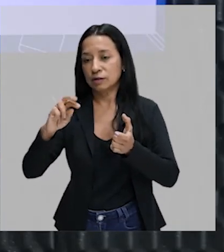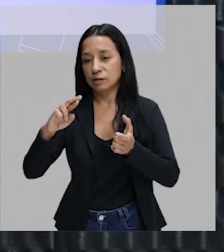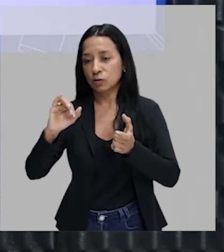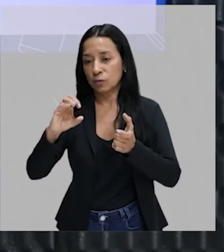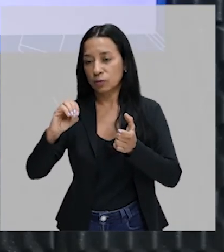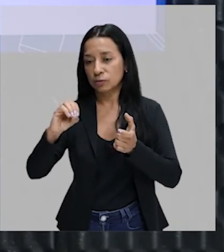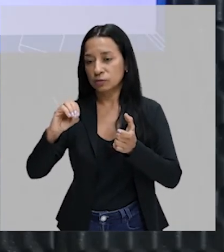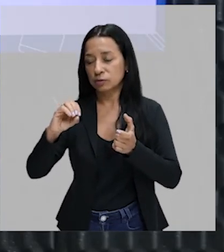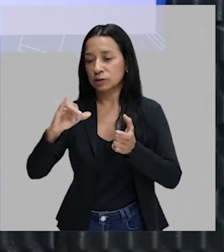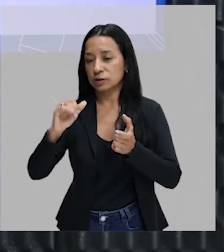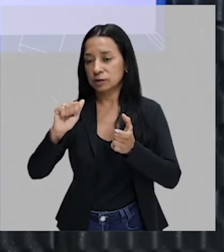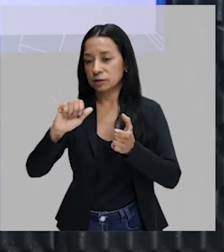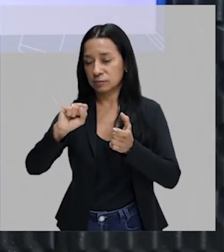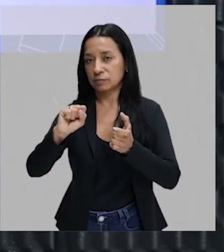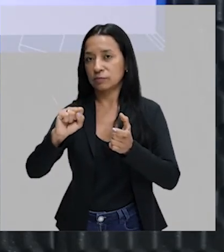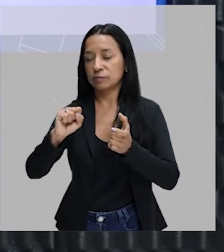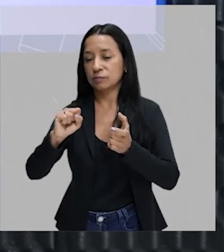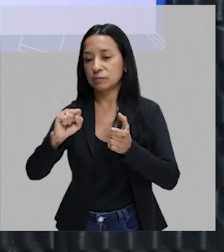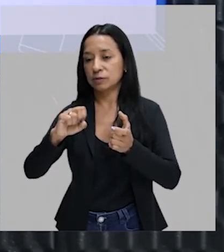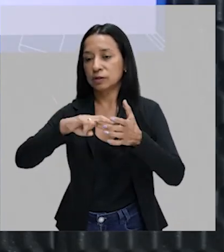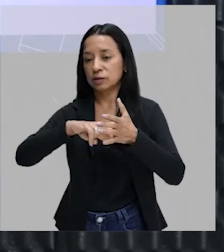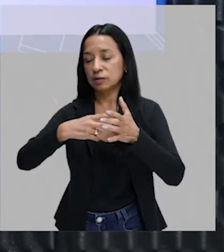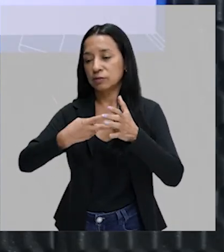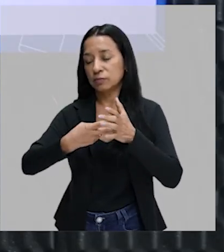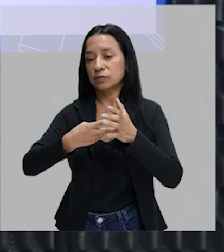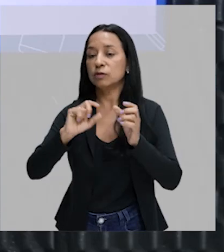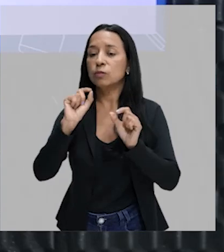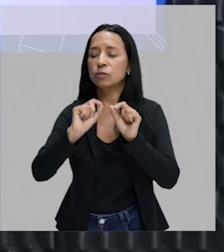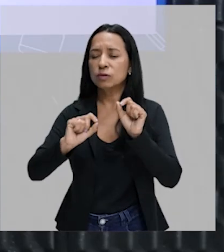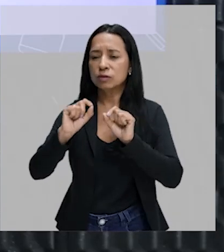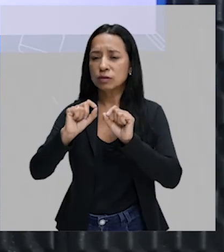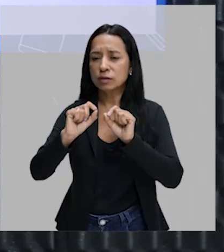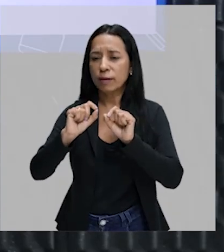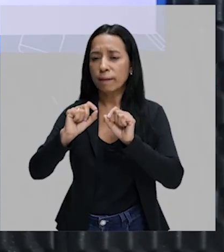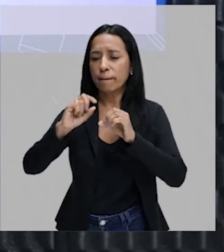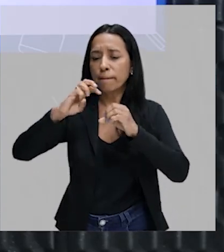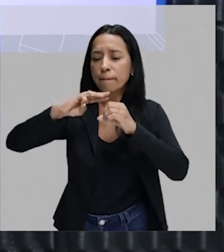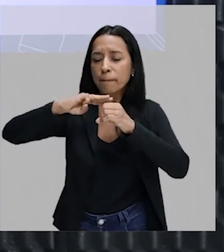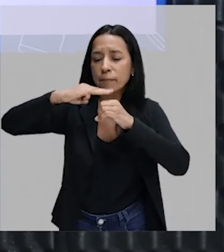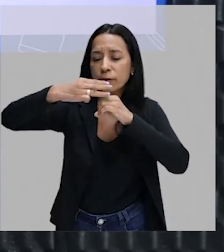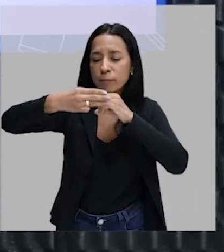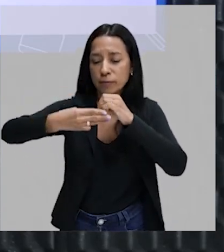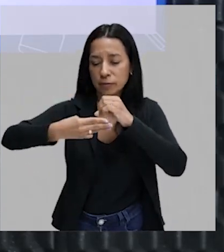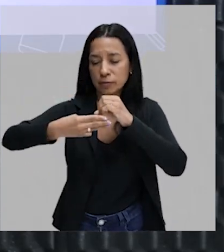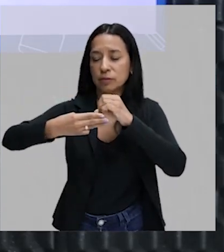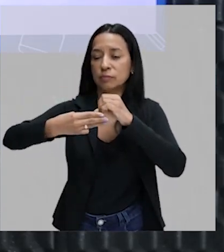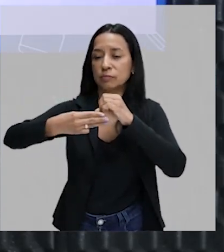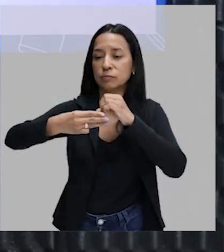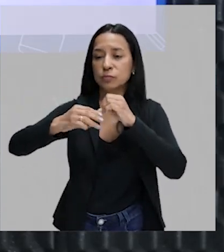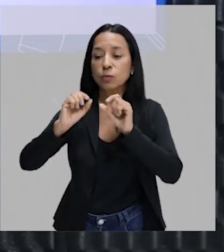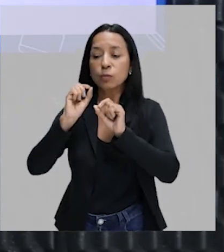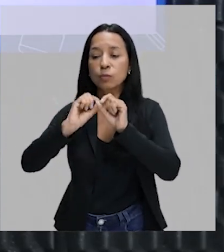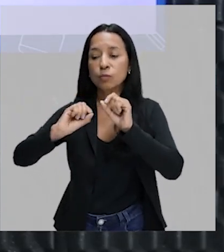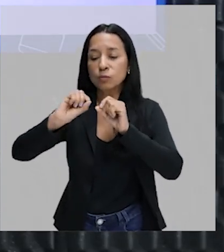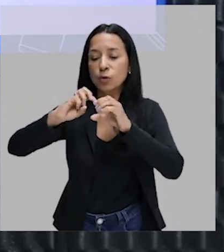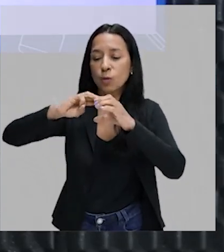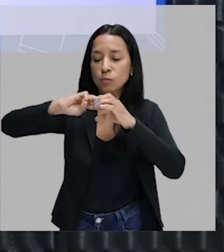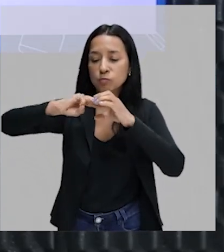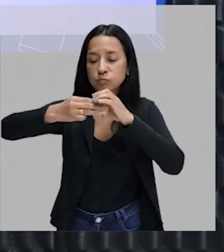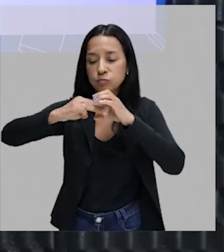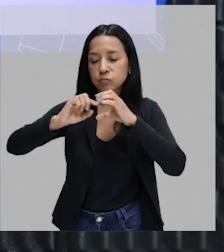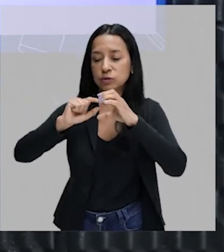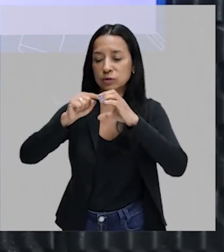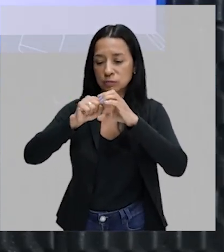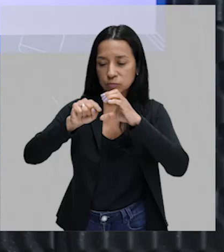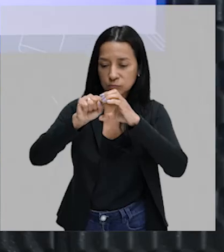de carioteca. Carioteca, que é a mesma coisa que membrana nuclear. É uma membrana que delimita os